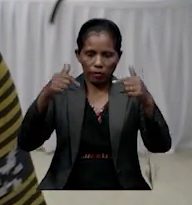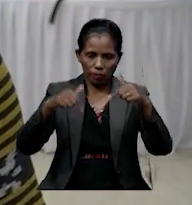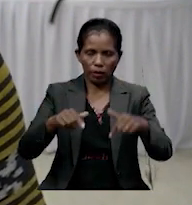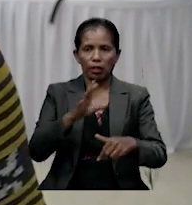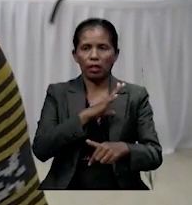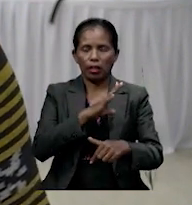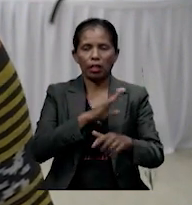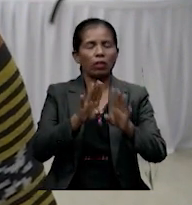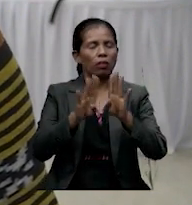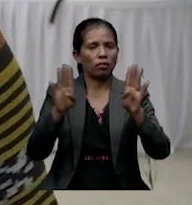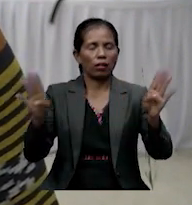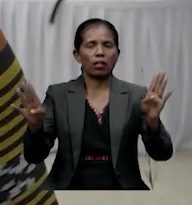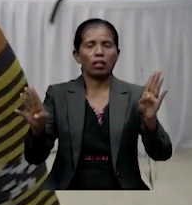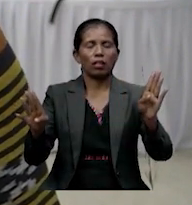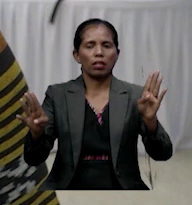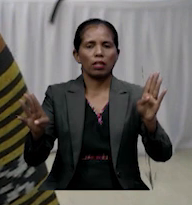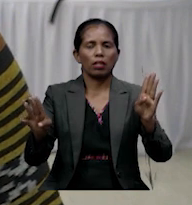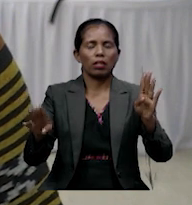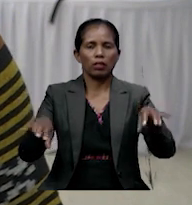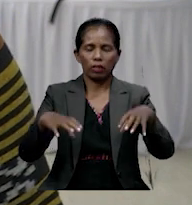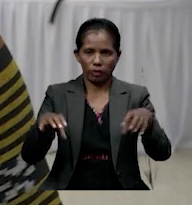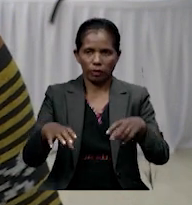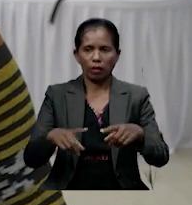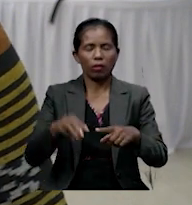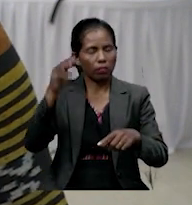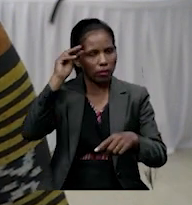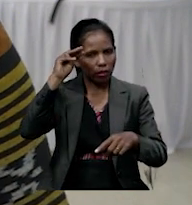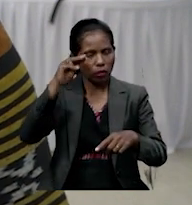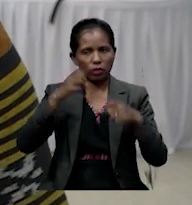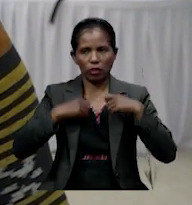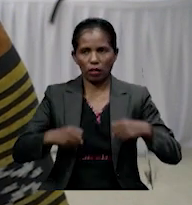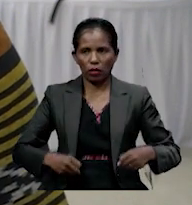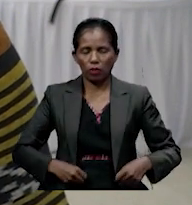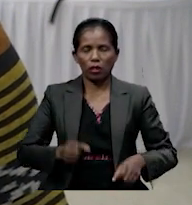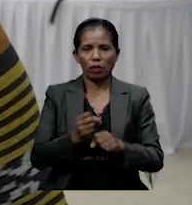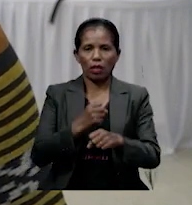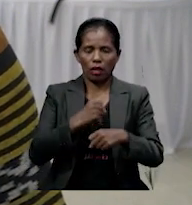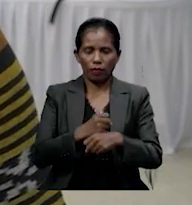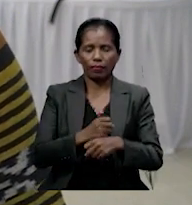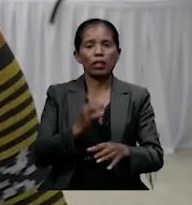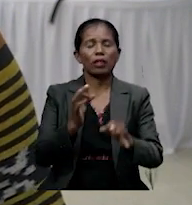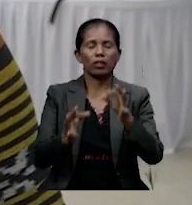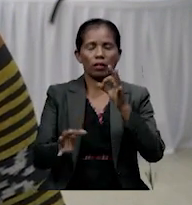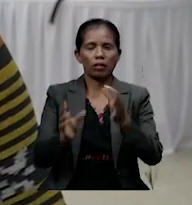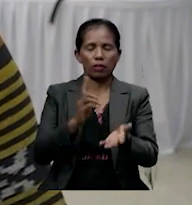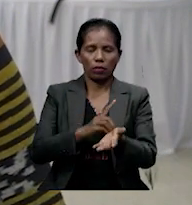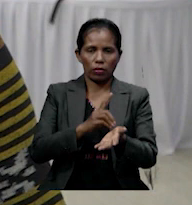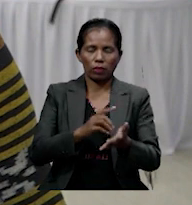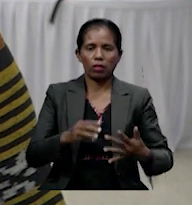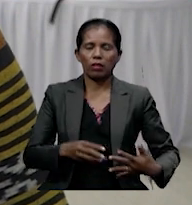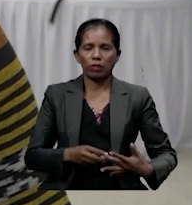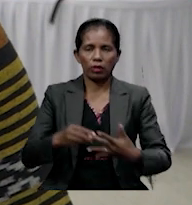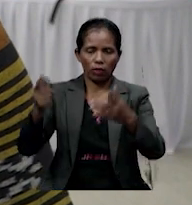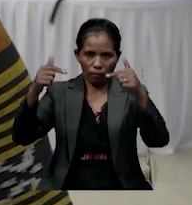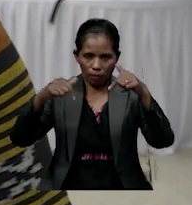fala vaga mai be agora Ministério da Saúde começa a tu halona papel e da kata quando médico especialista ser quando fila